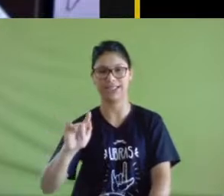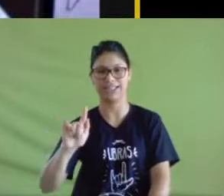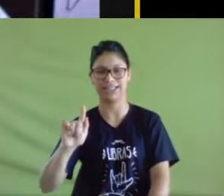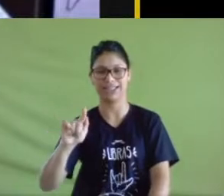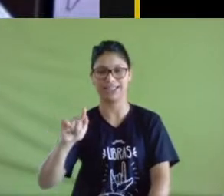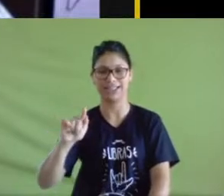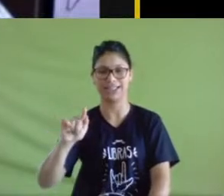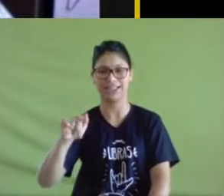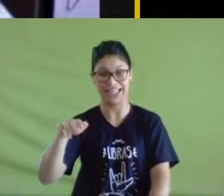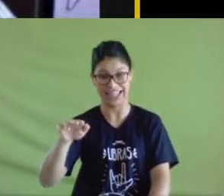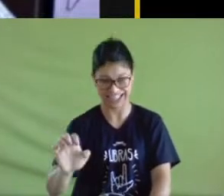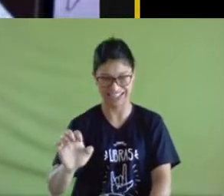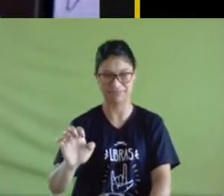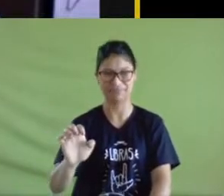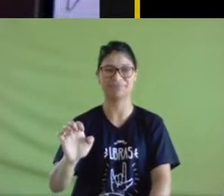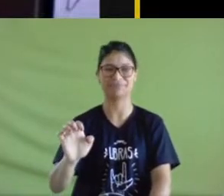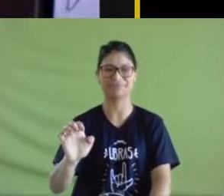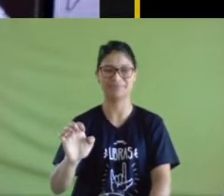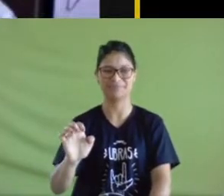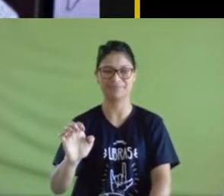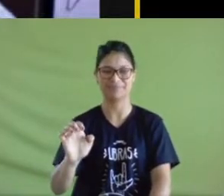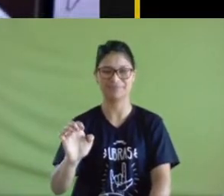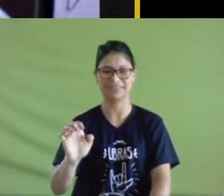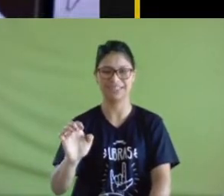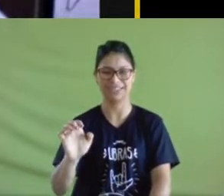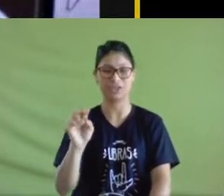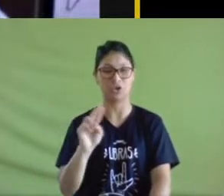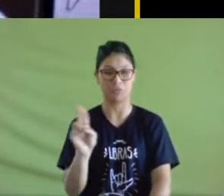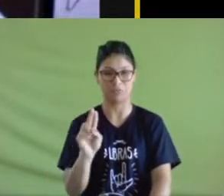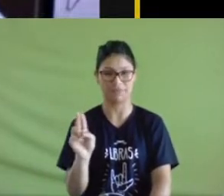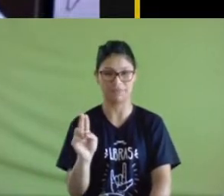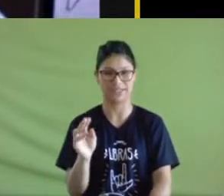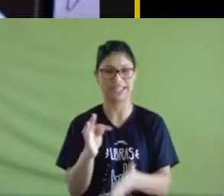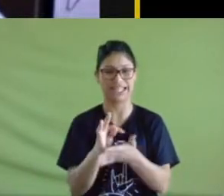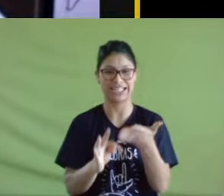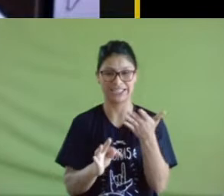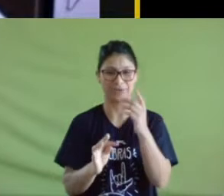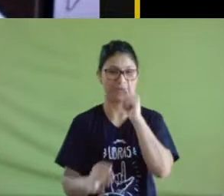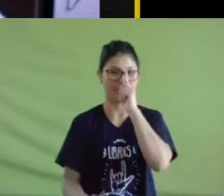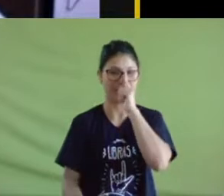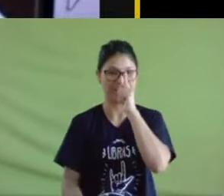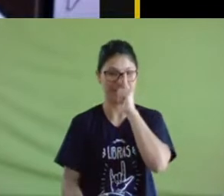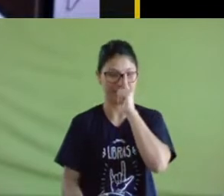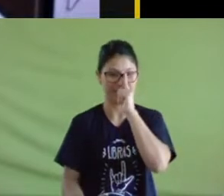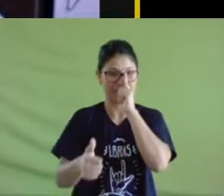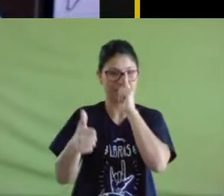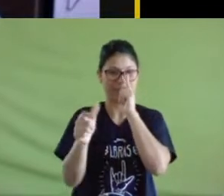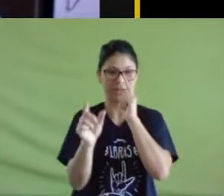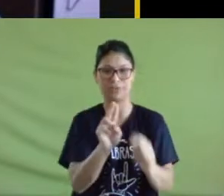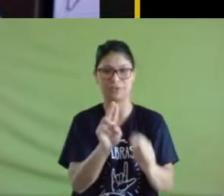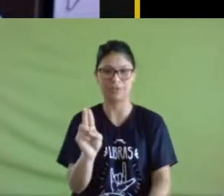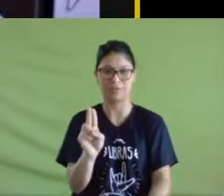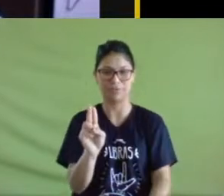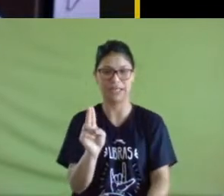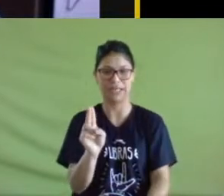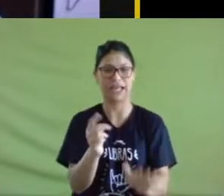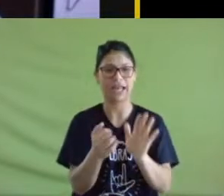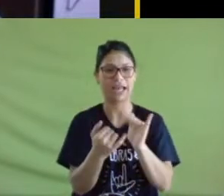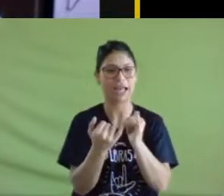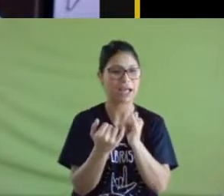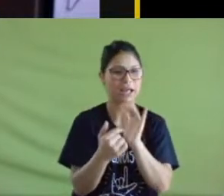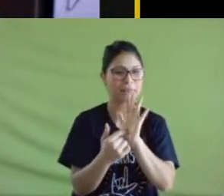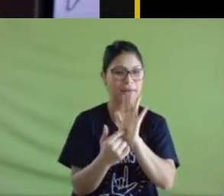memória. Nos textos gregos, a gente sabe, o primeiro nome que aparece associado a essa